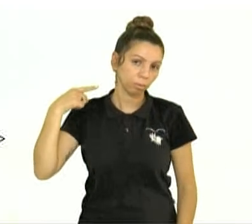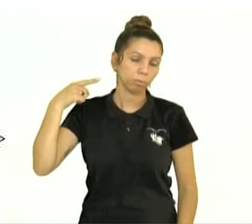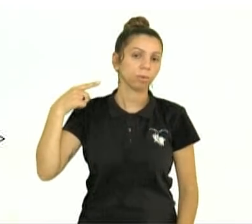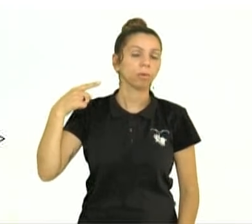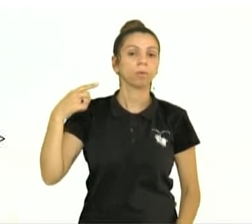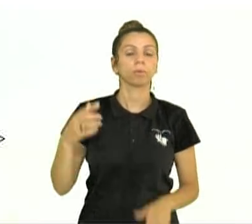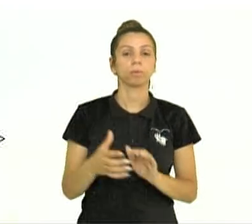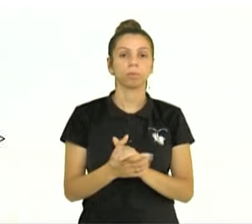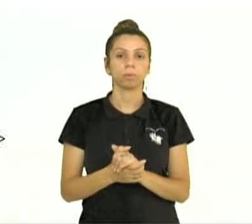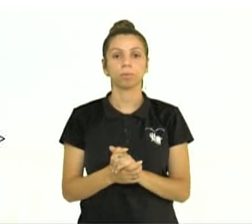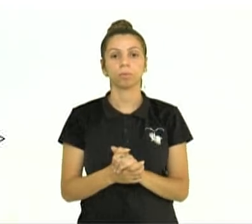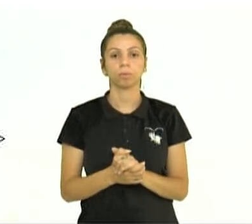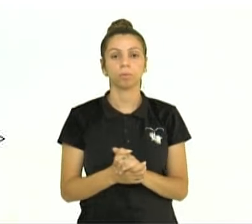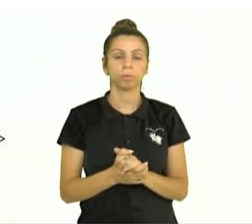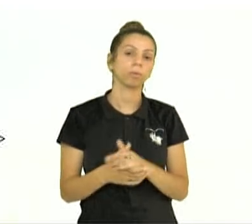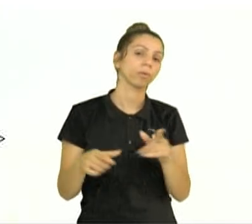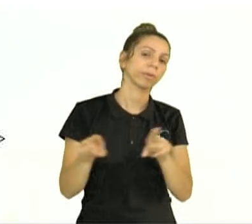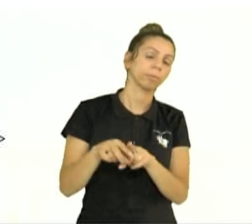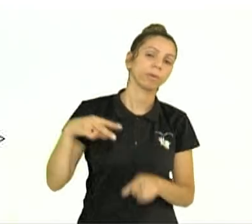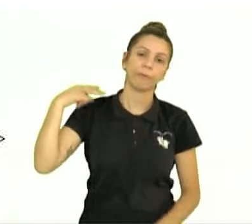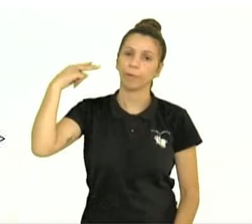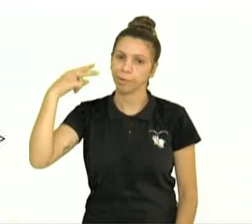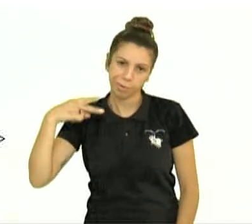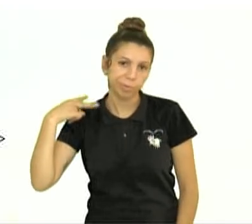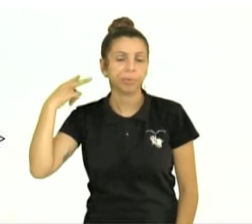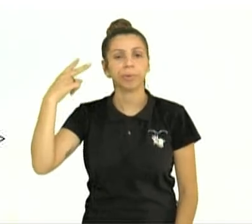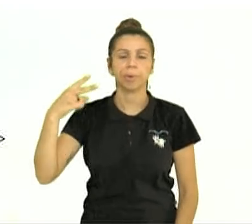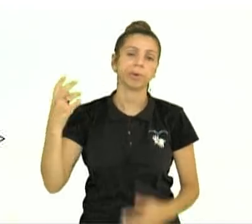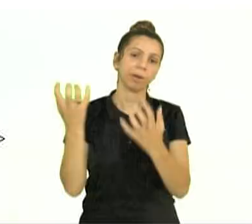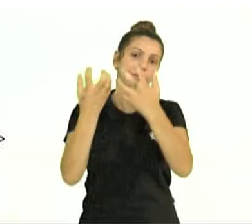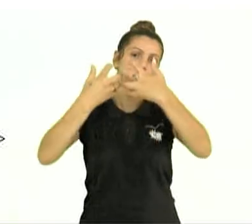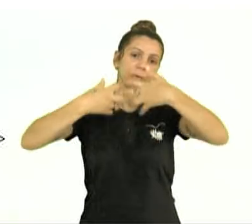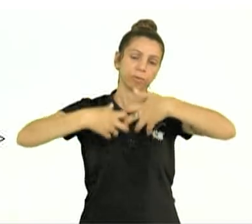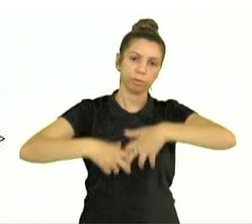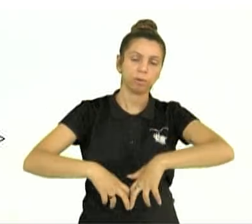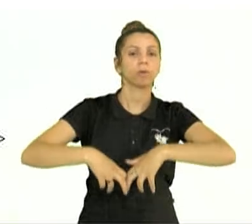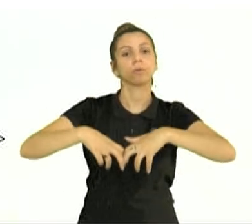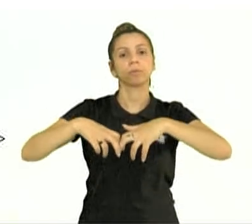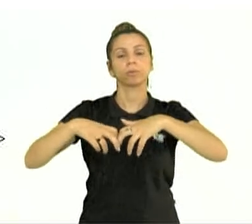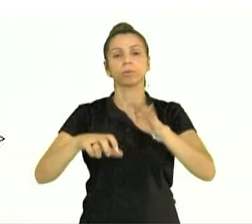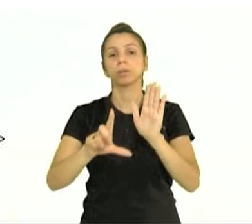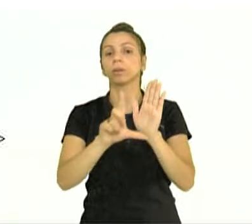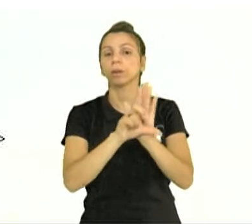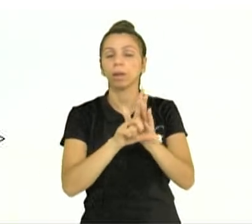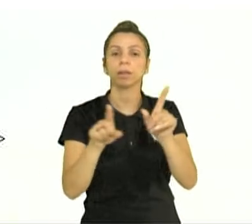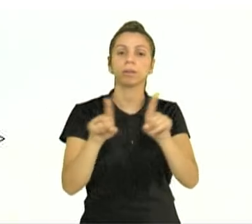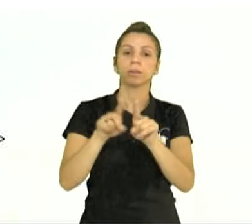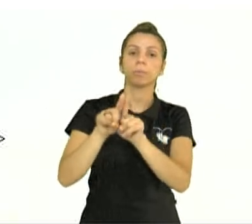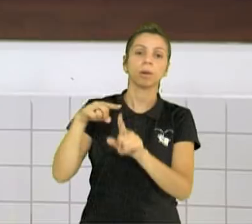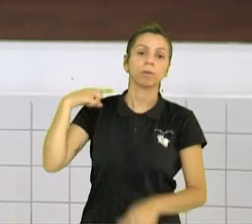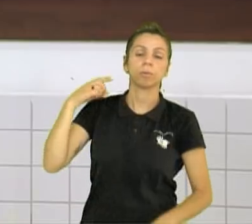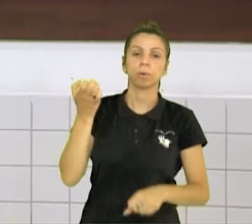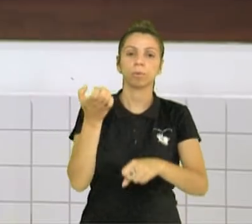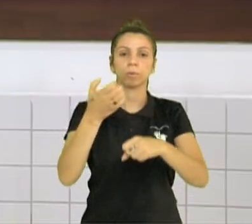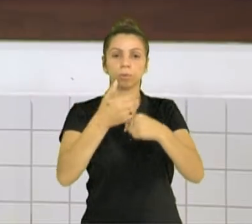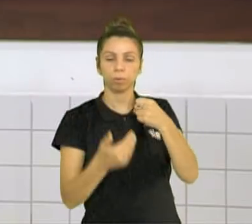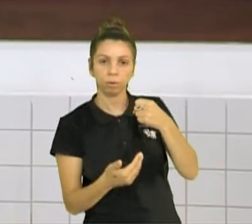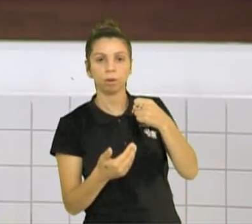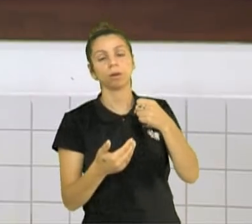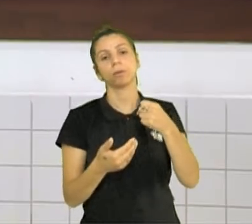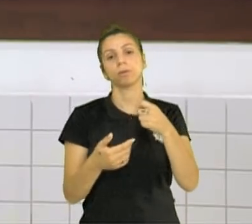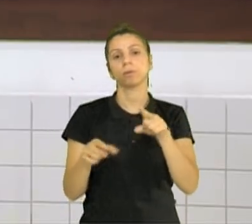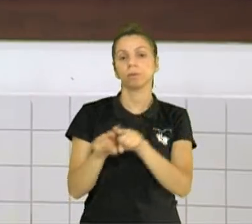da União. Também nós temos vereadores, que fazem função legislativa, nós temos também os deputados estaduais, nos estados, que fazem a